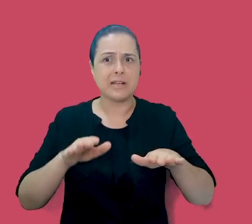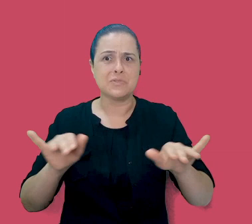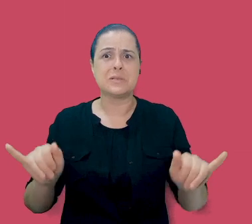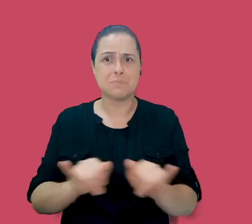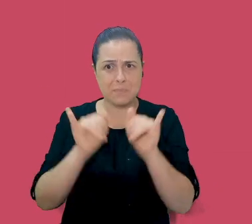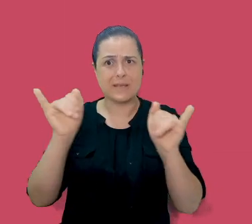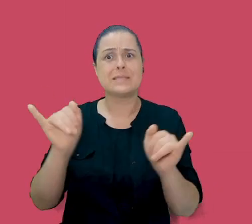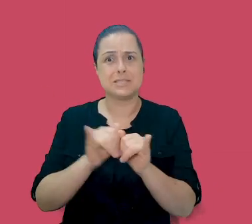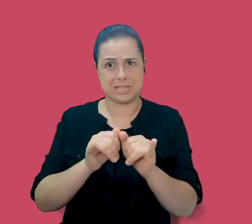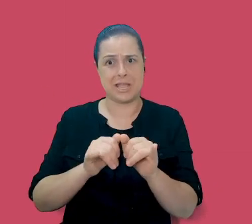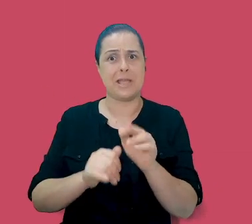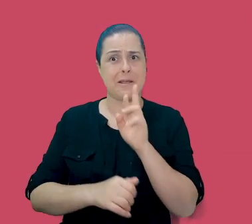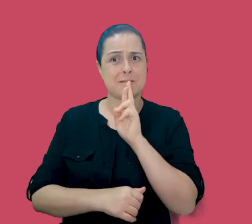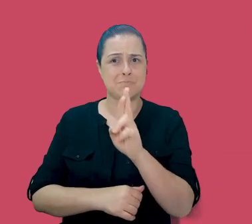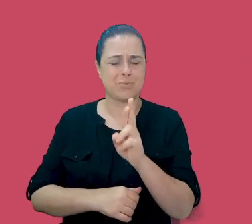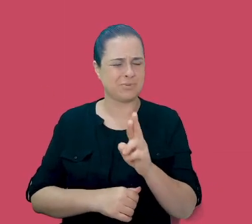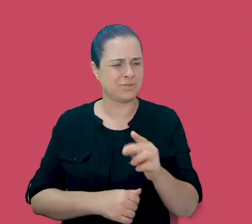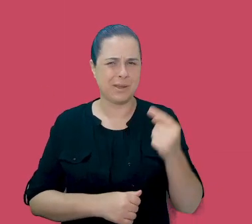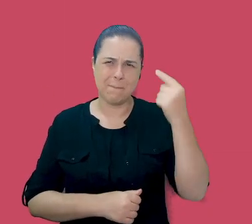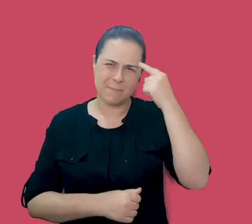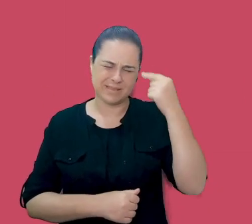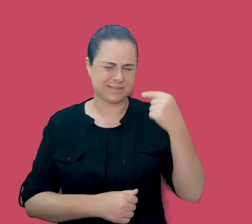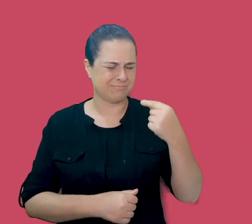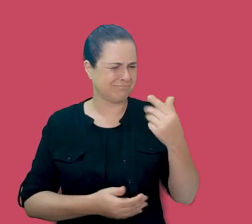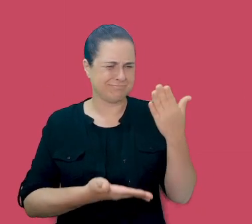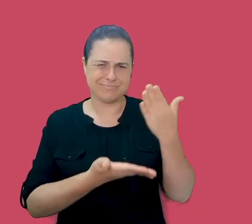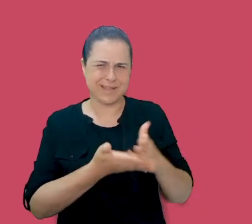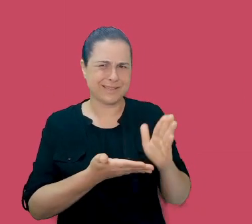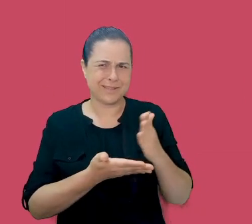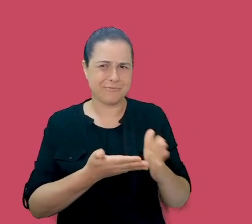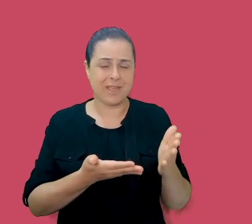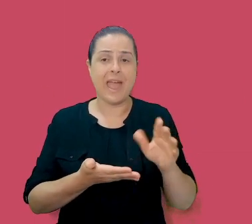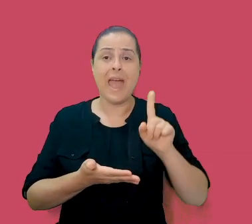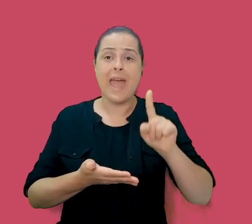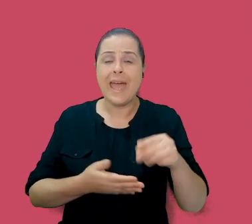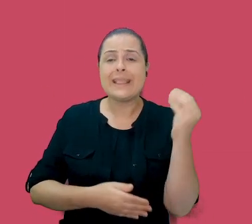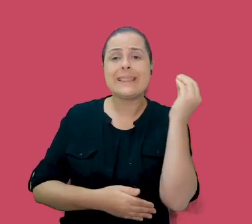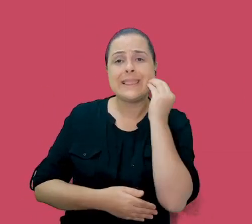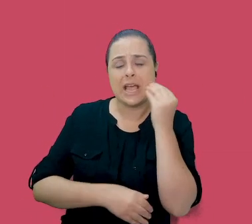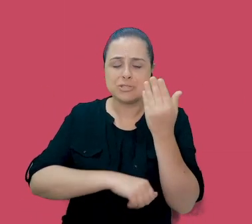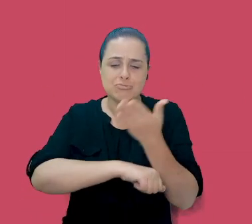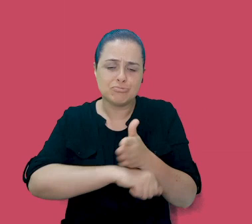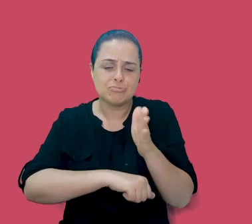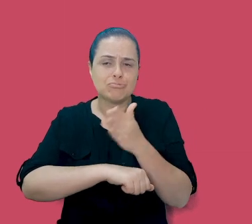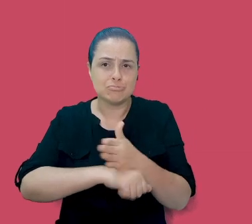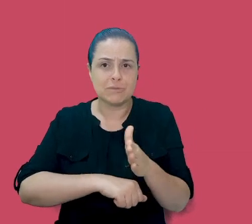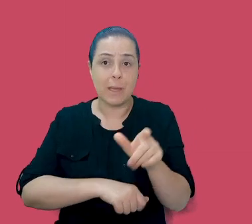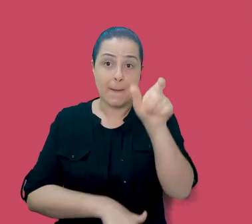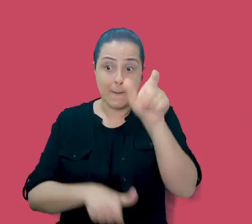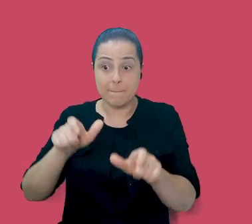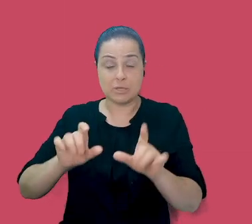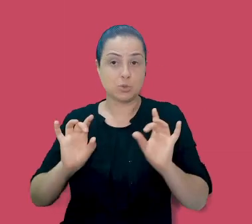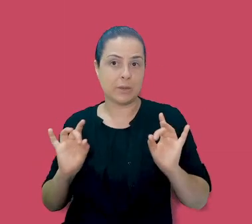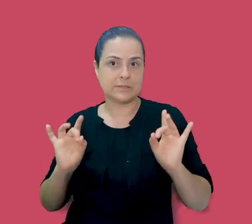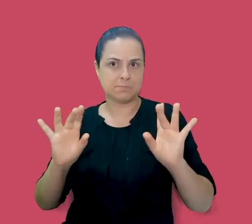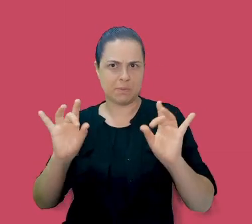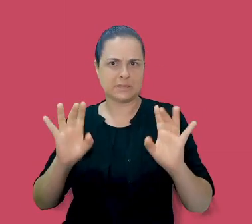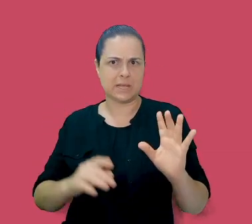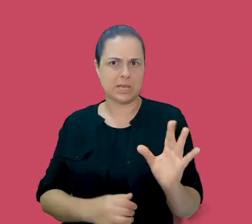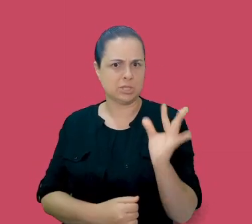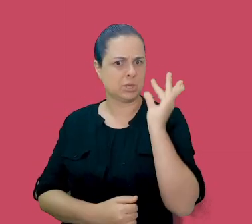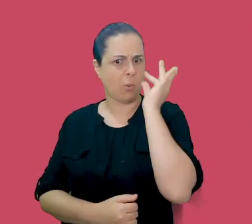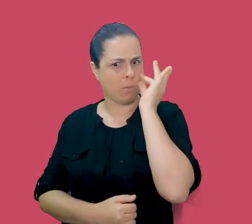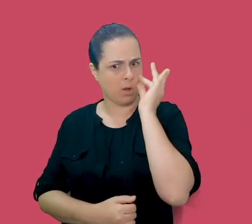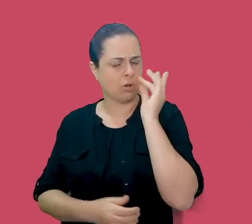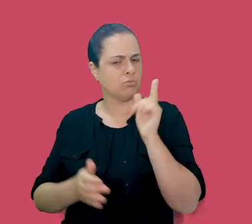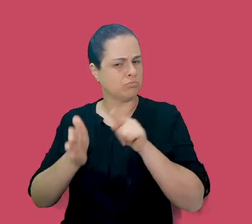tem nada a ver. Então, por isso que tem que ser um bom rascunho, porque você precisa ainda passar pelo crivo de um especialista no humano e bater